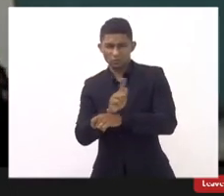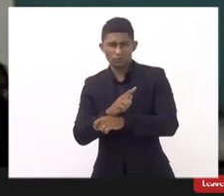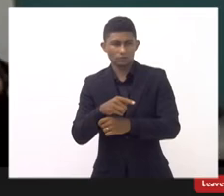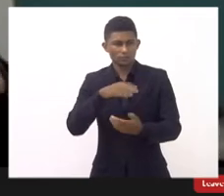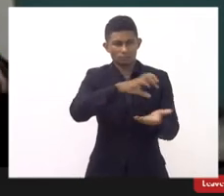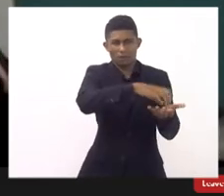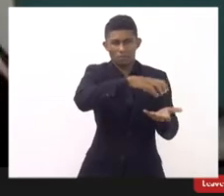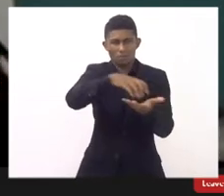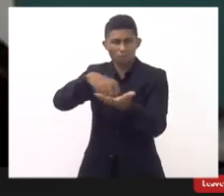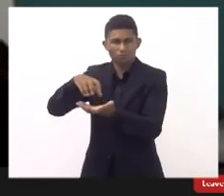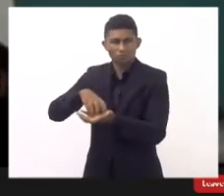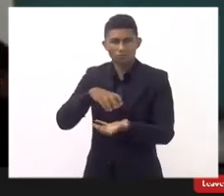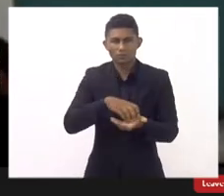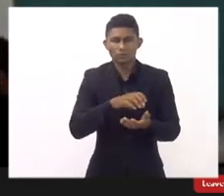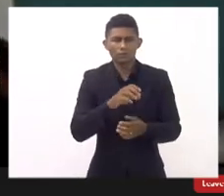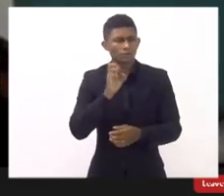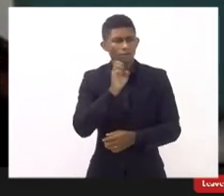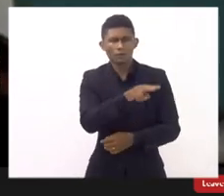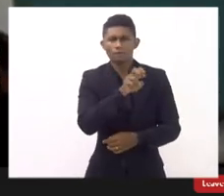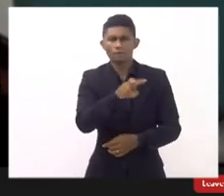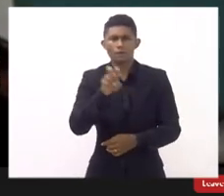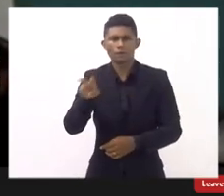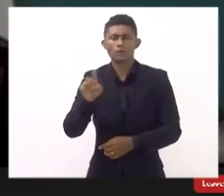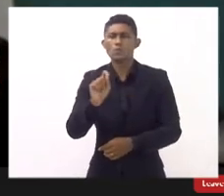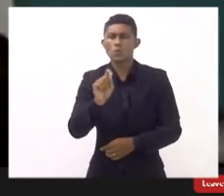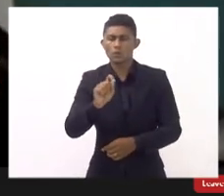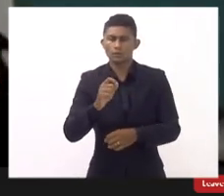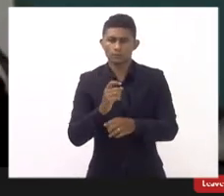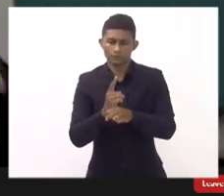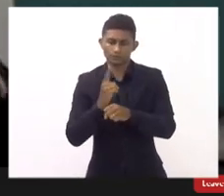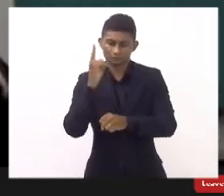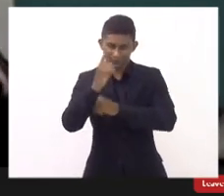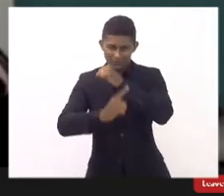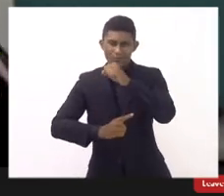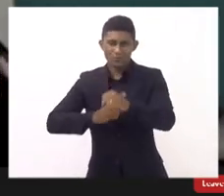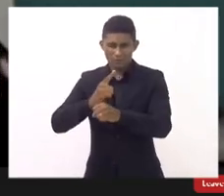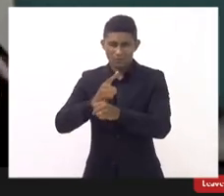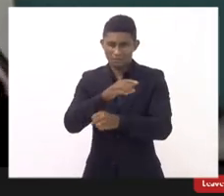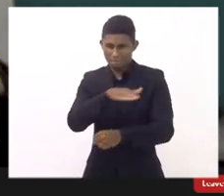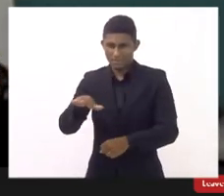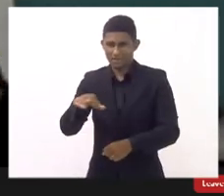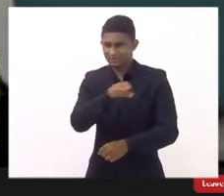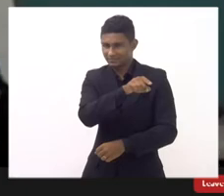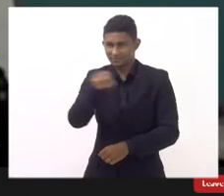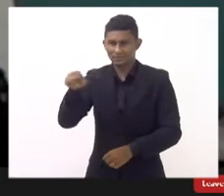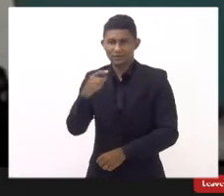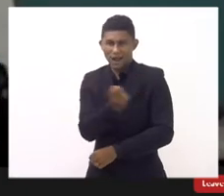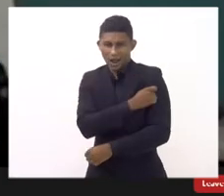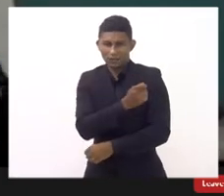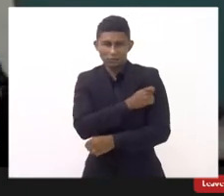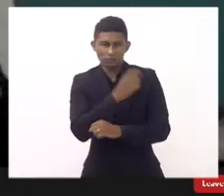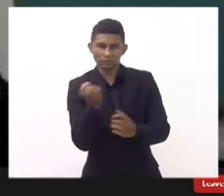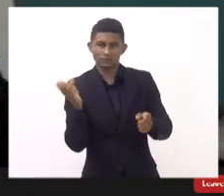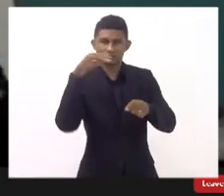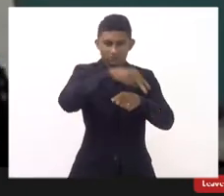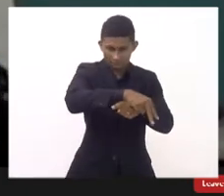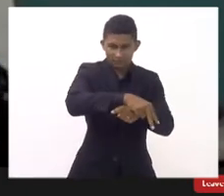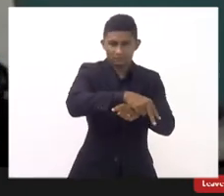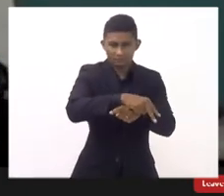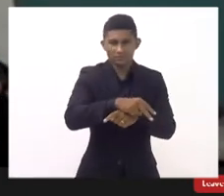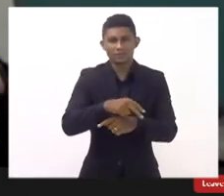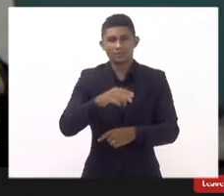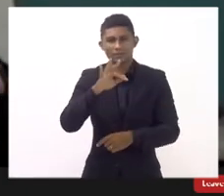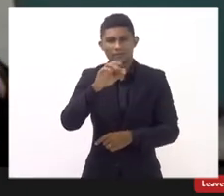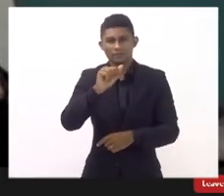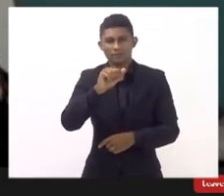FAETEC? É que ao longo desse um ano e meio que esses alunos ingressam na rede FAETEC no concomitante do